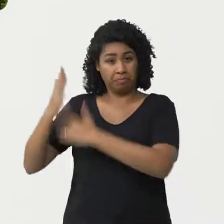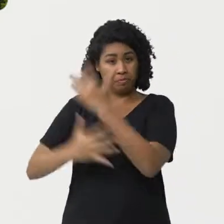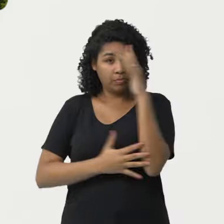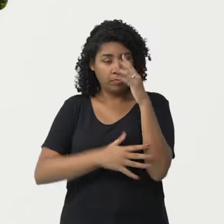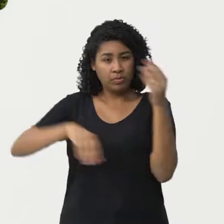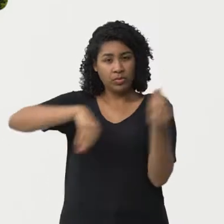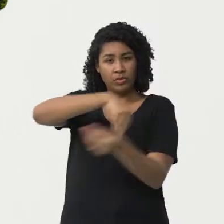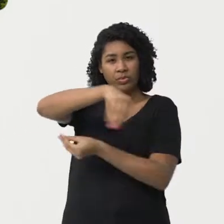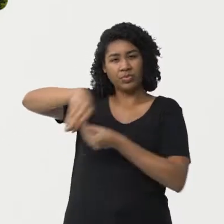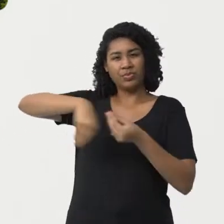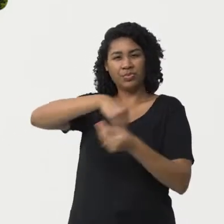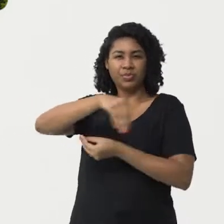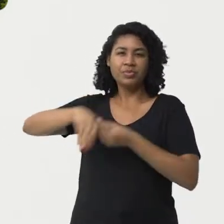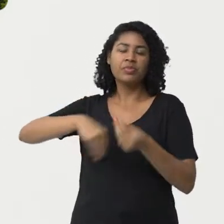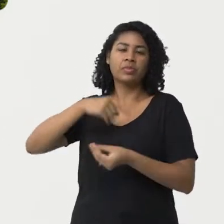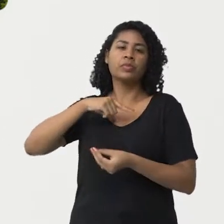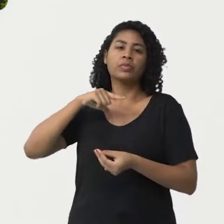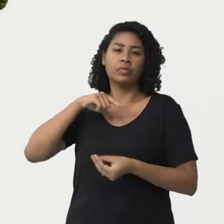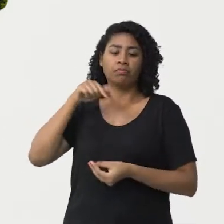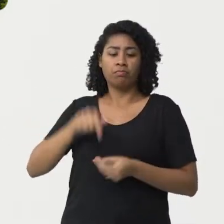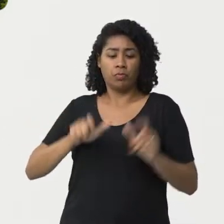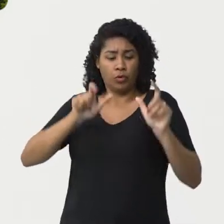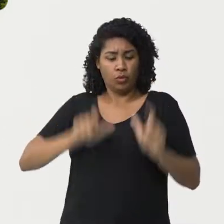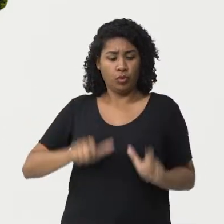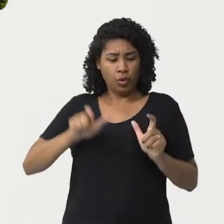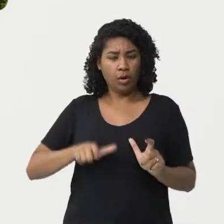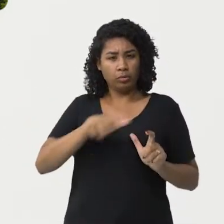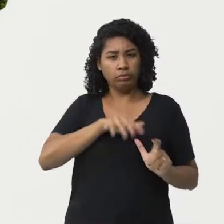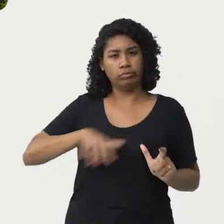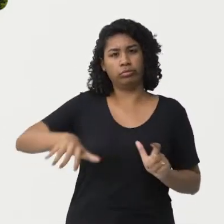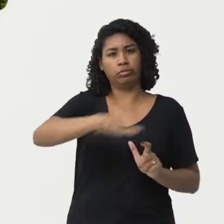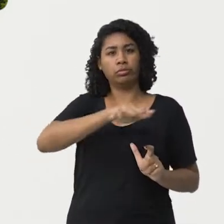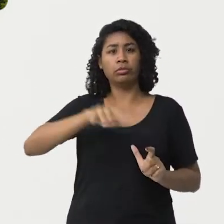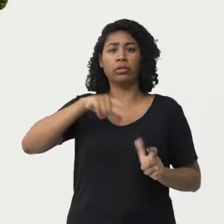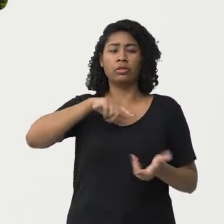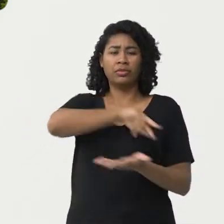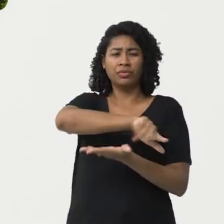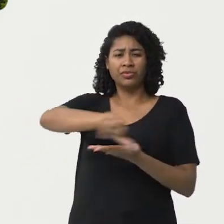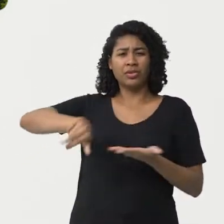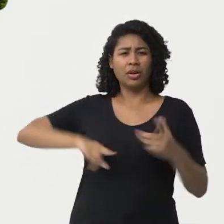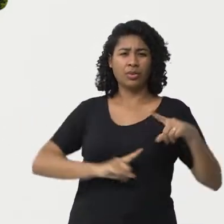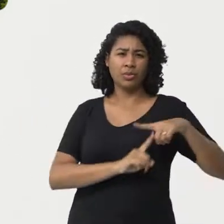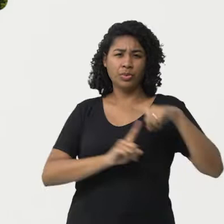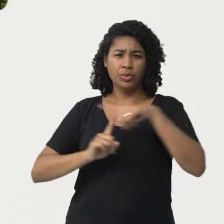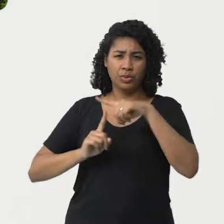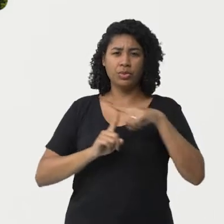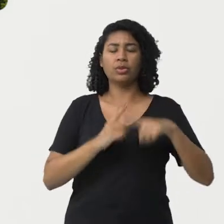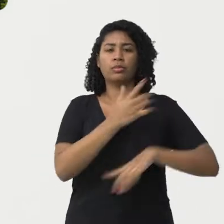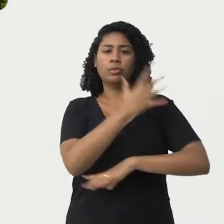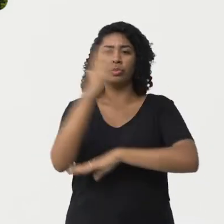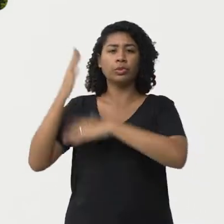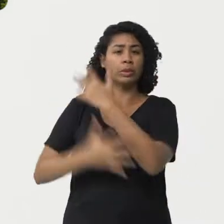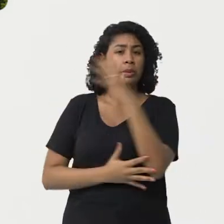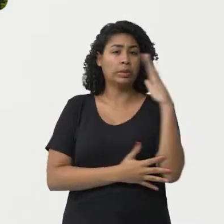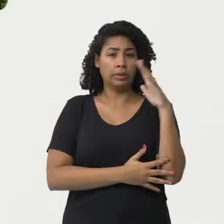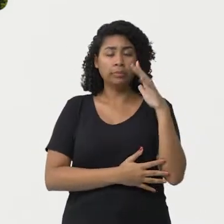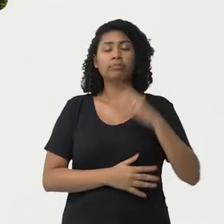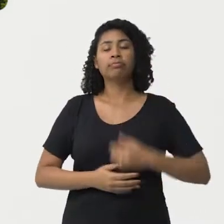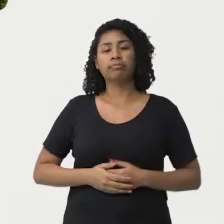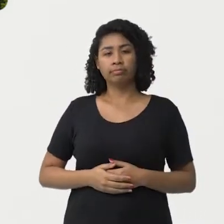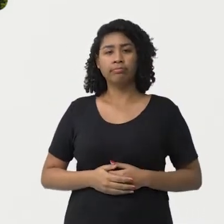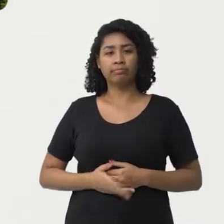heterogênea. Isso quer dizer que dentro da mesma área dessa formação vegetal, diversas vegetações, diversas espécies